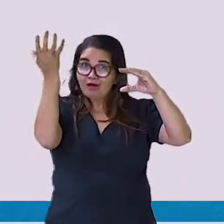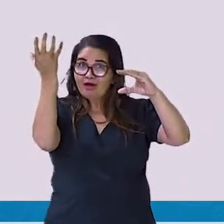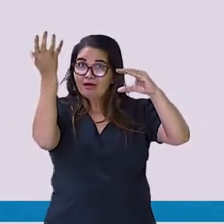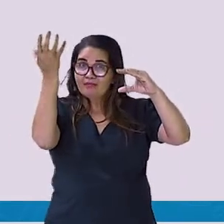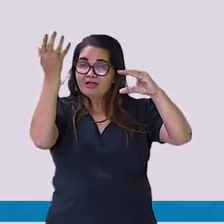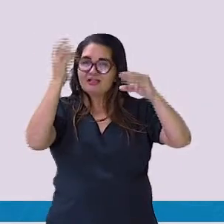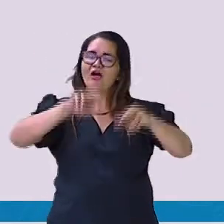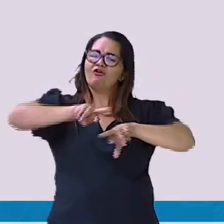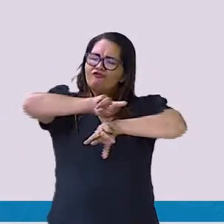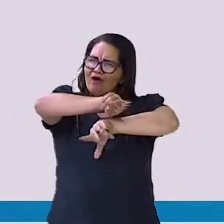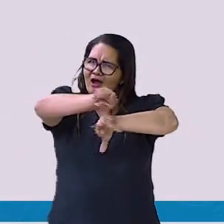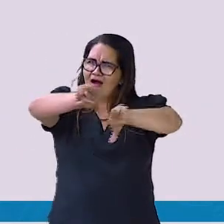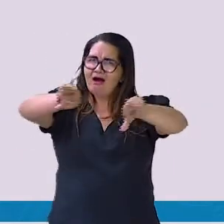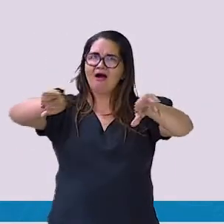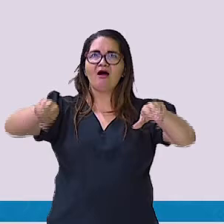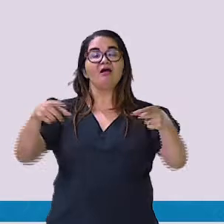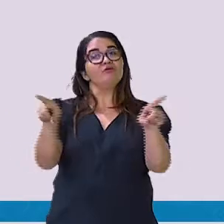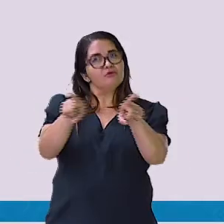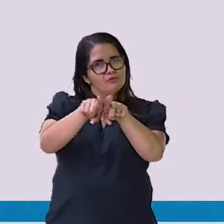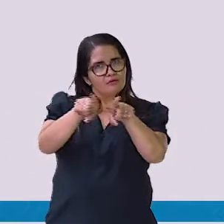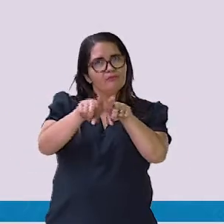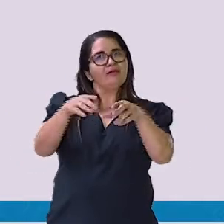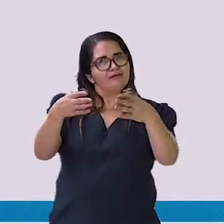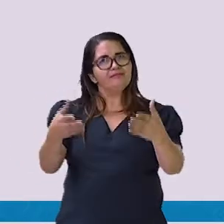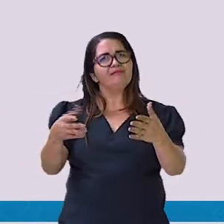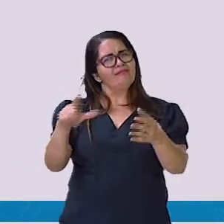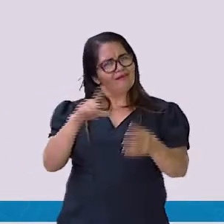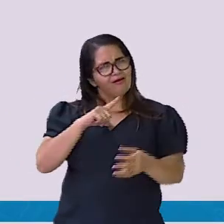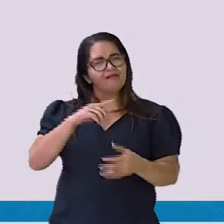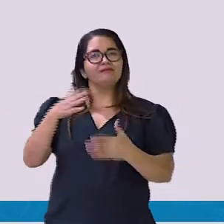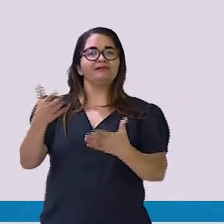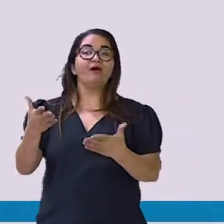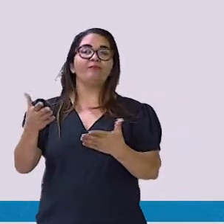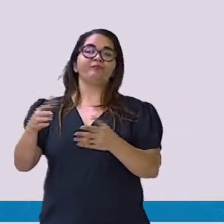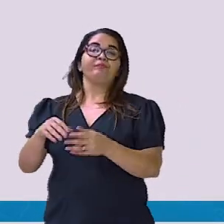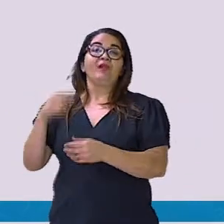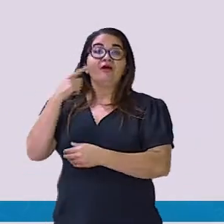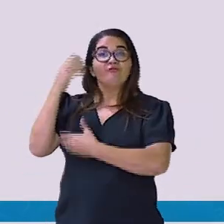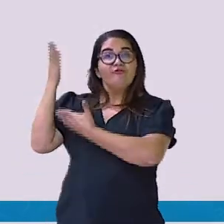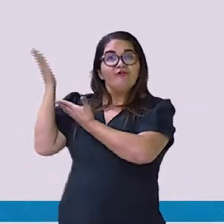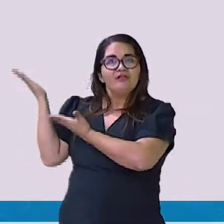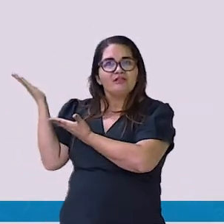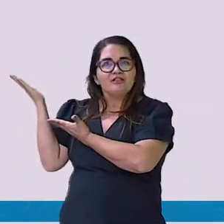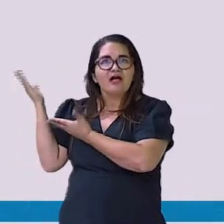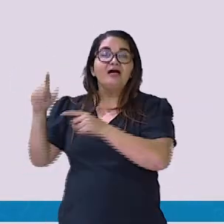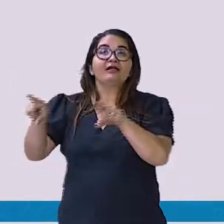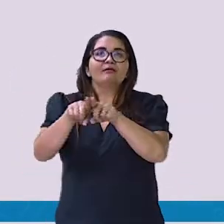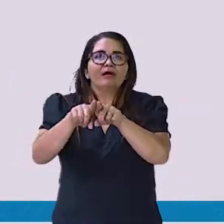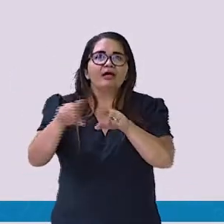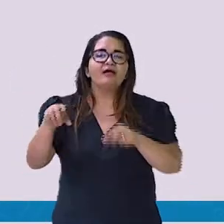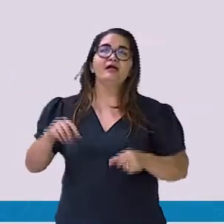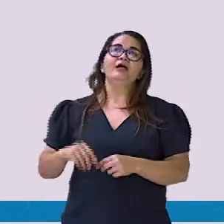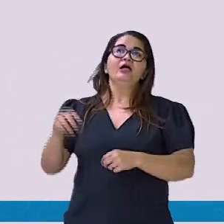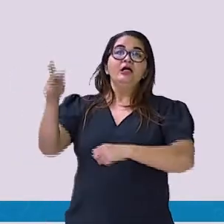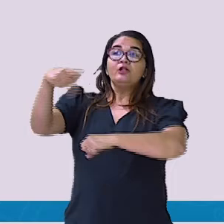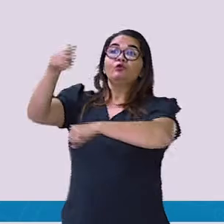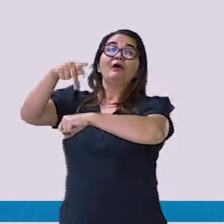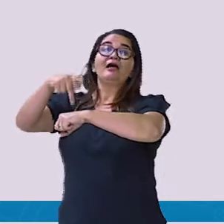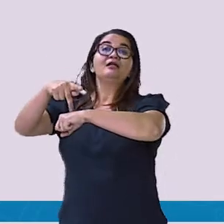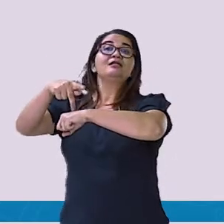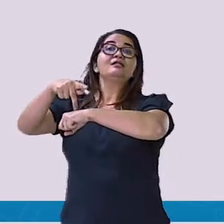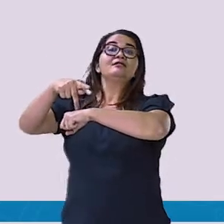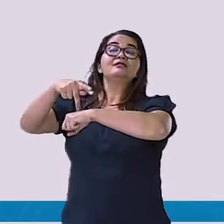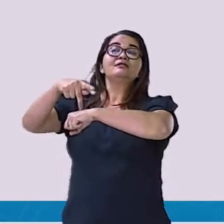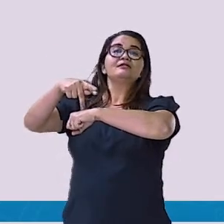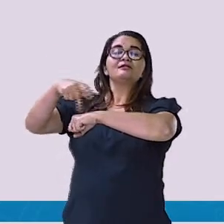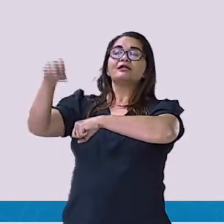o que em outros lugares do mundo. Por exemplo, na Europa. Por quê?